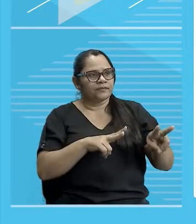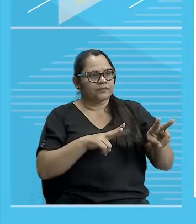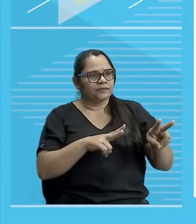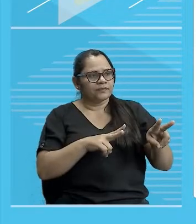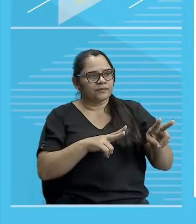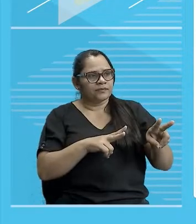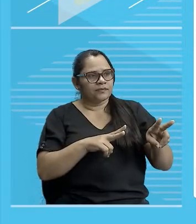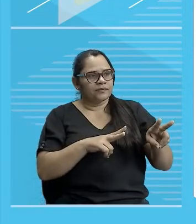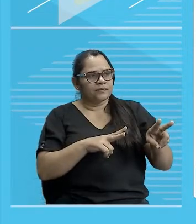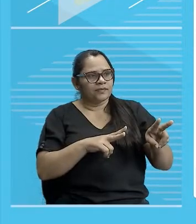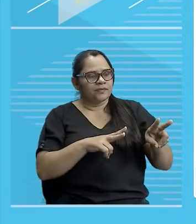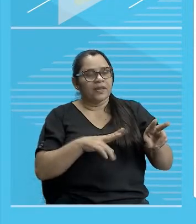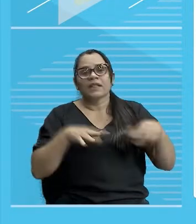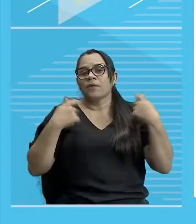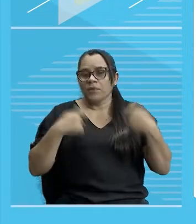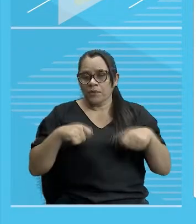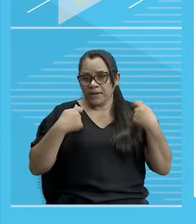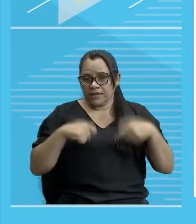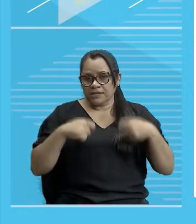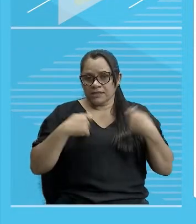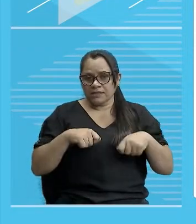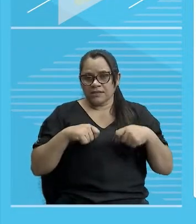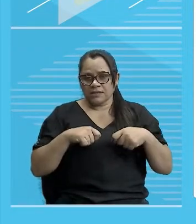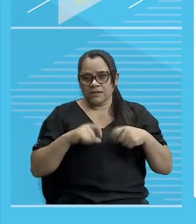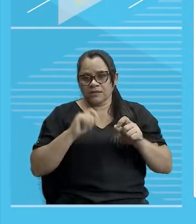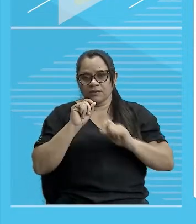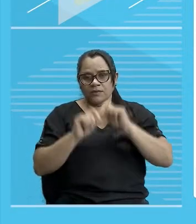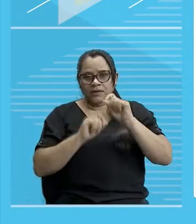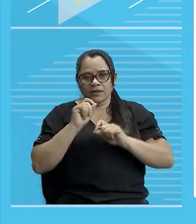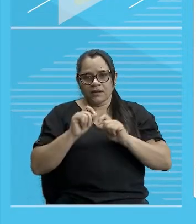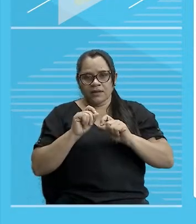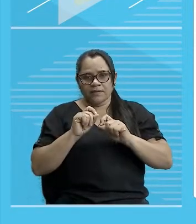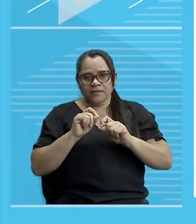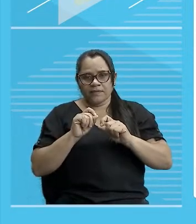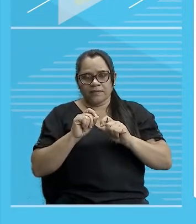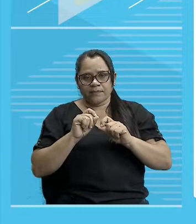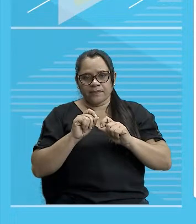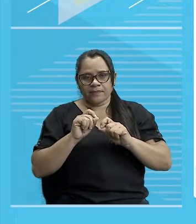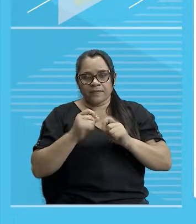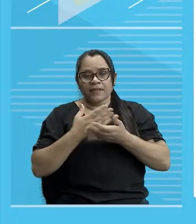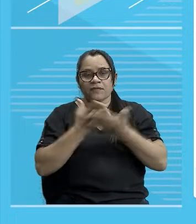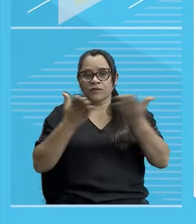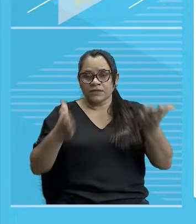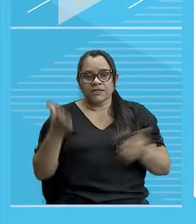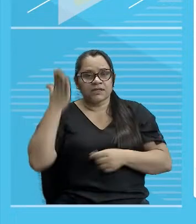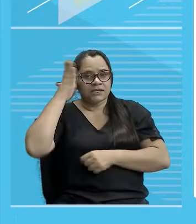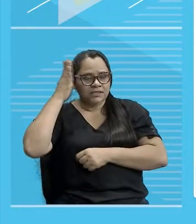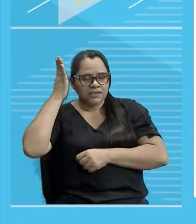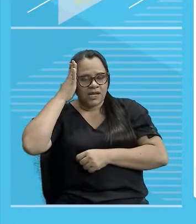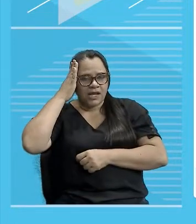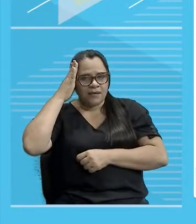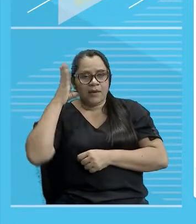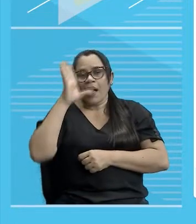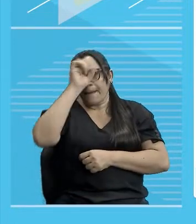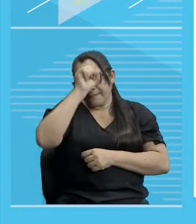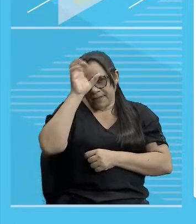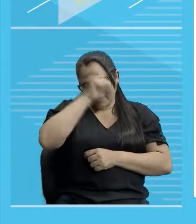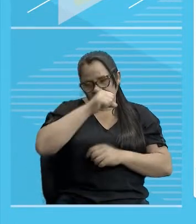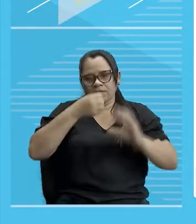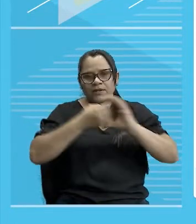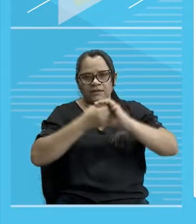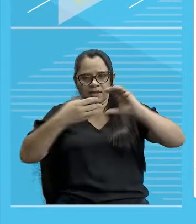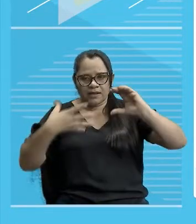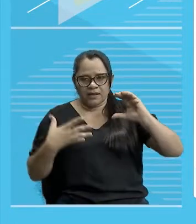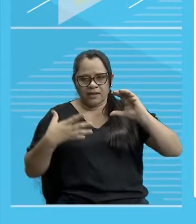Então meus queridos alunos eu preciso que vocês saibam essas características